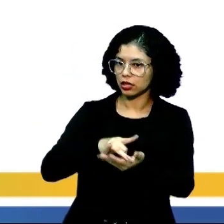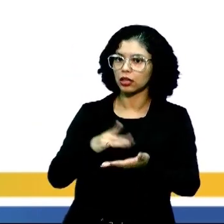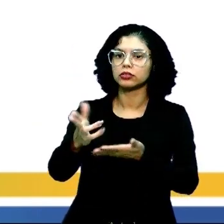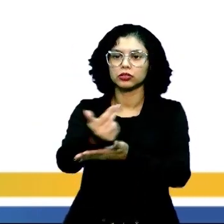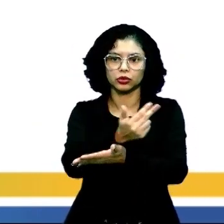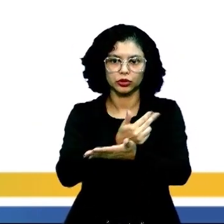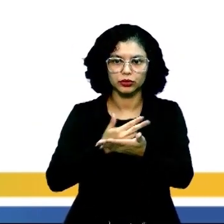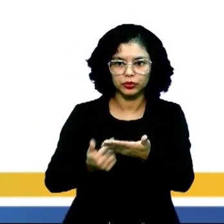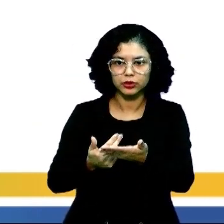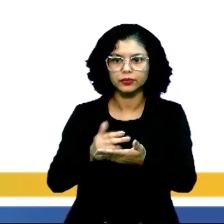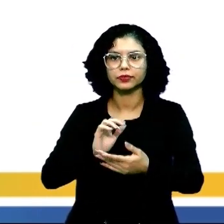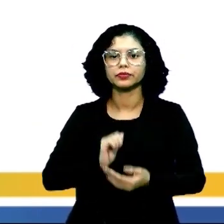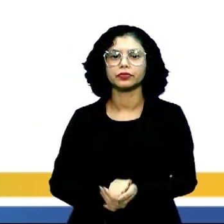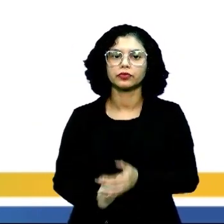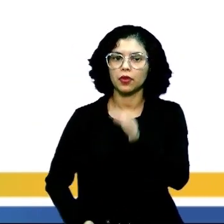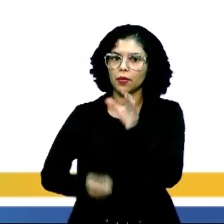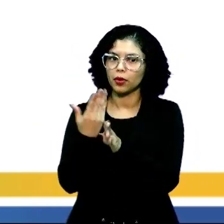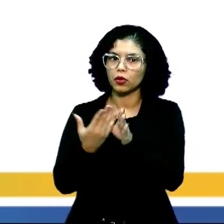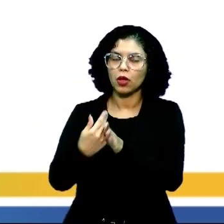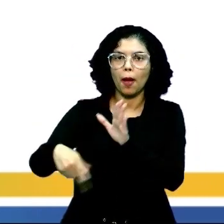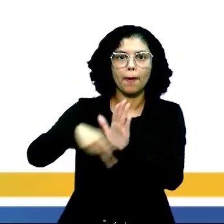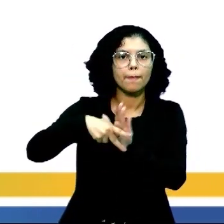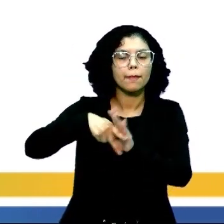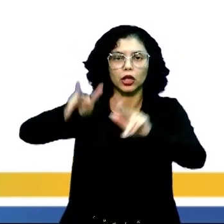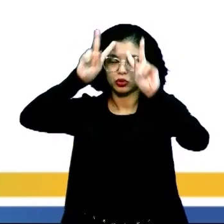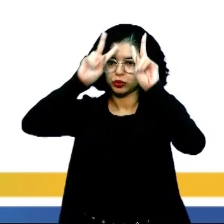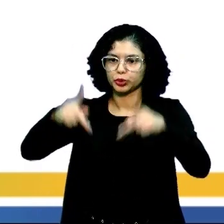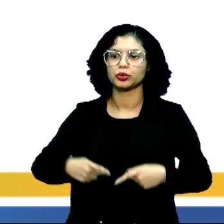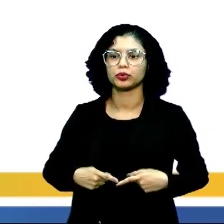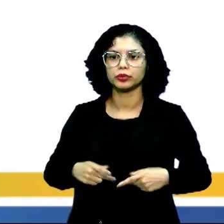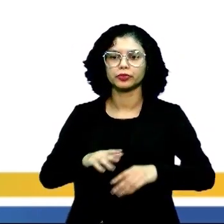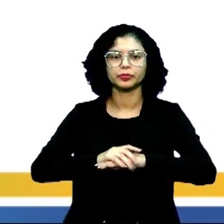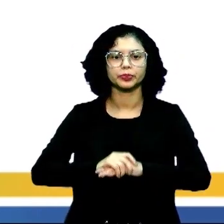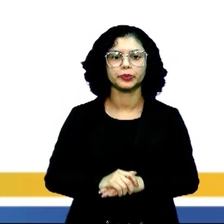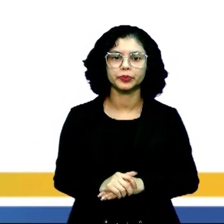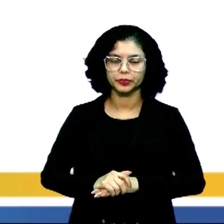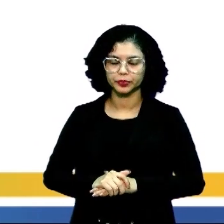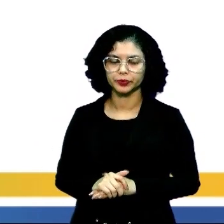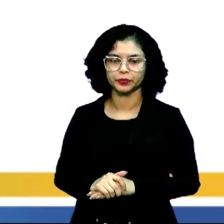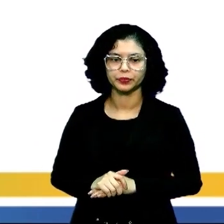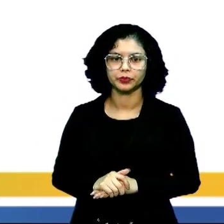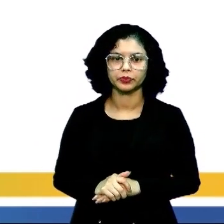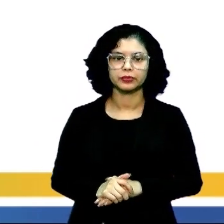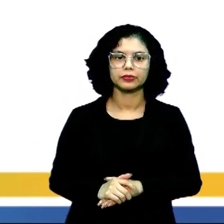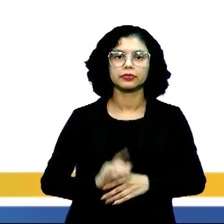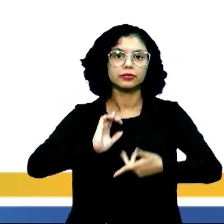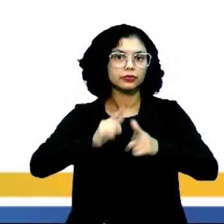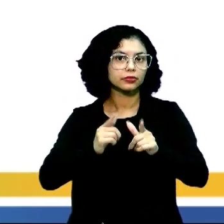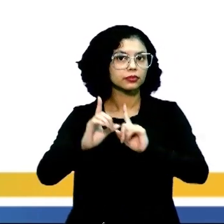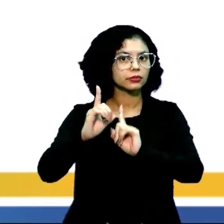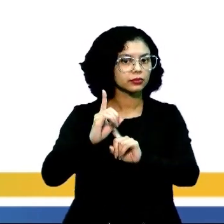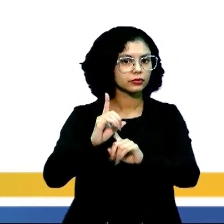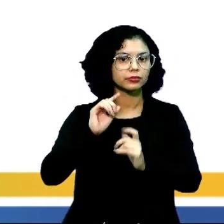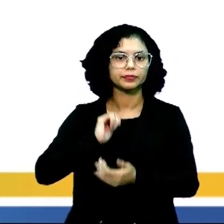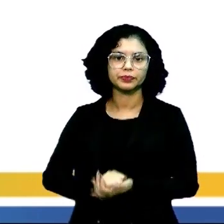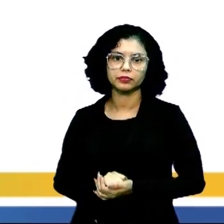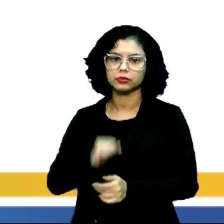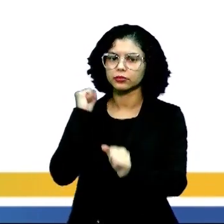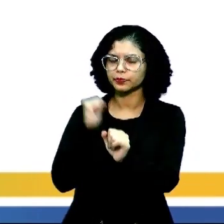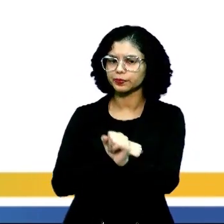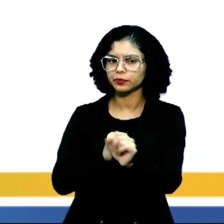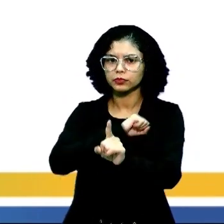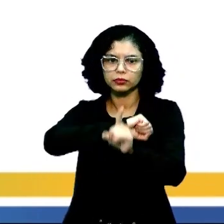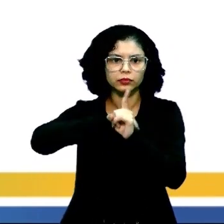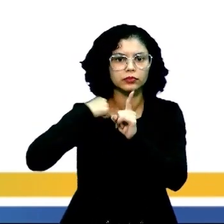as realizações artísticas, é produzida somente pelos humanos. Letra D.